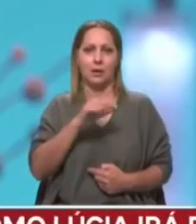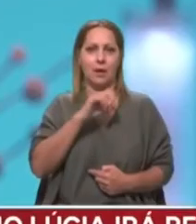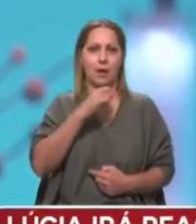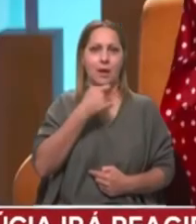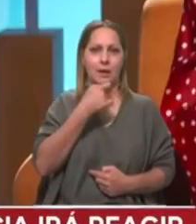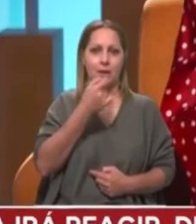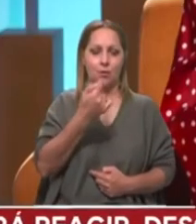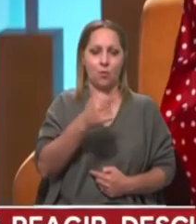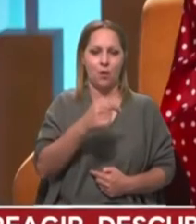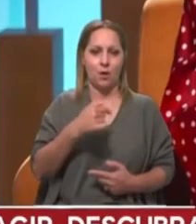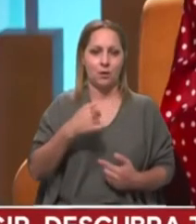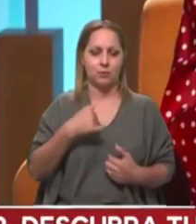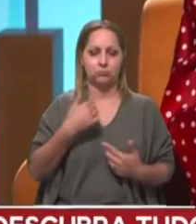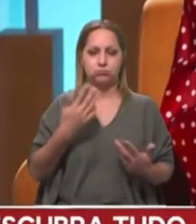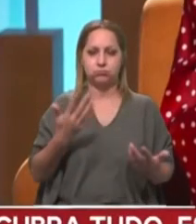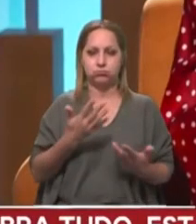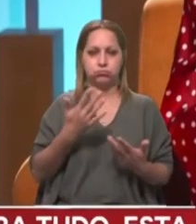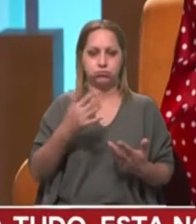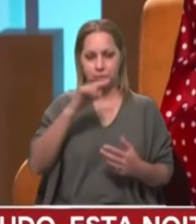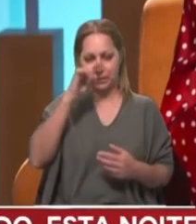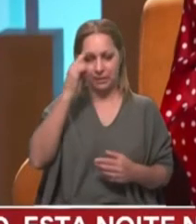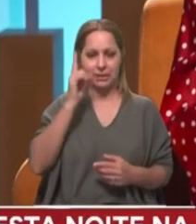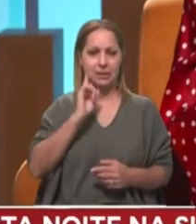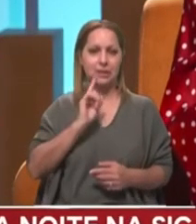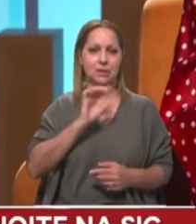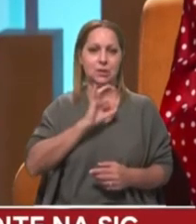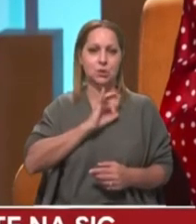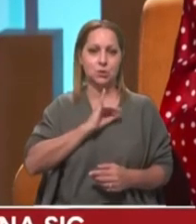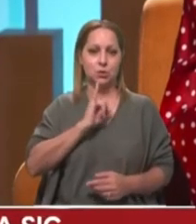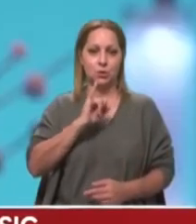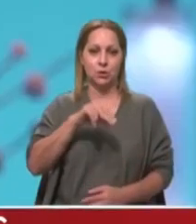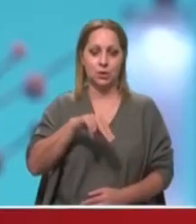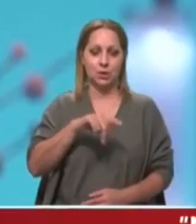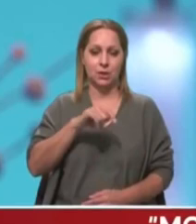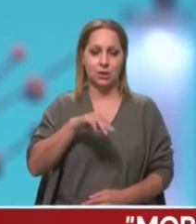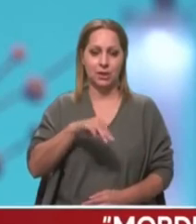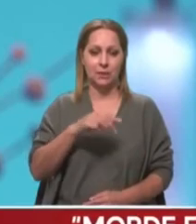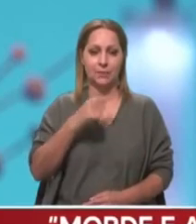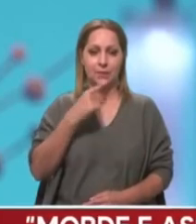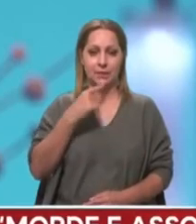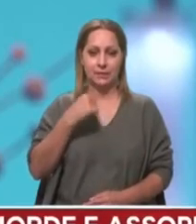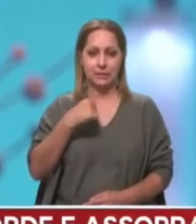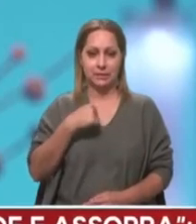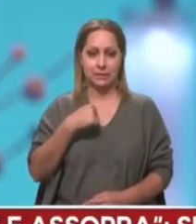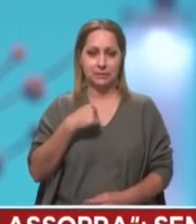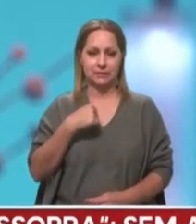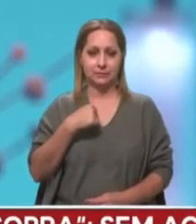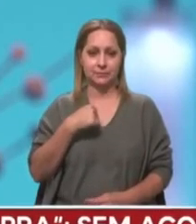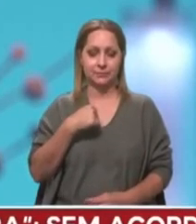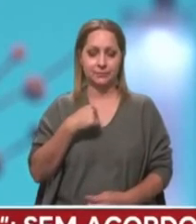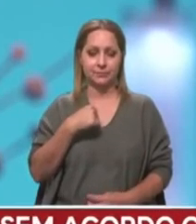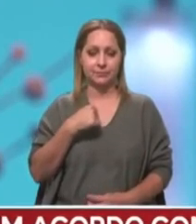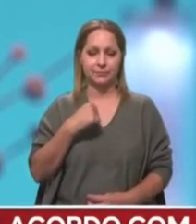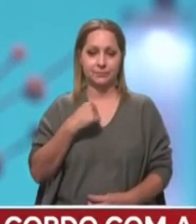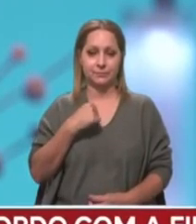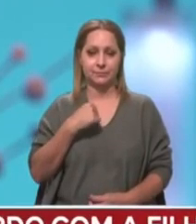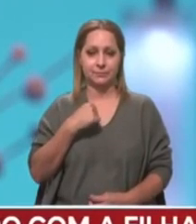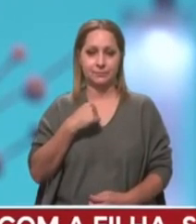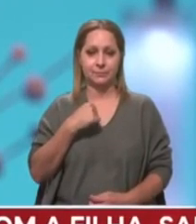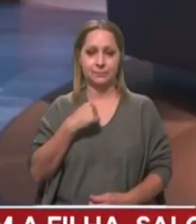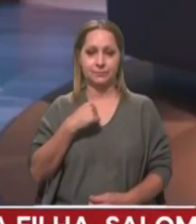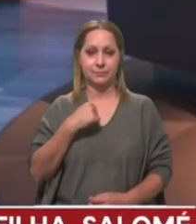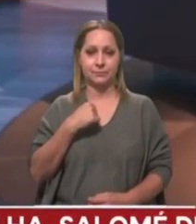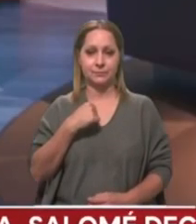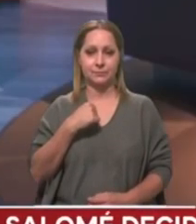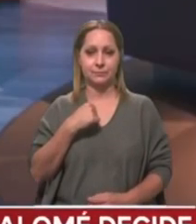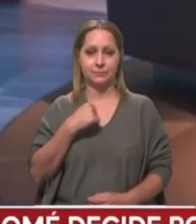tempo. Estava muito difícil e a senhora do INEM nos aconselhou a avisar